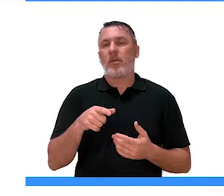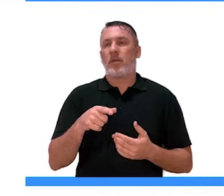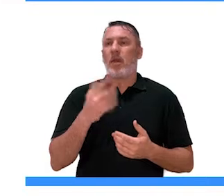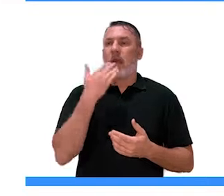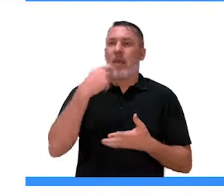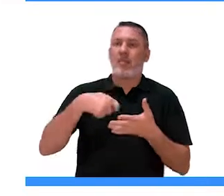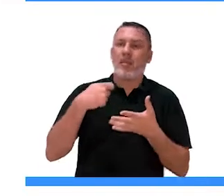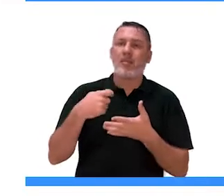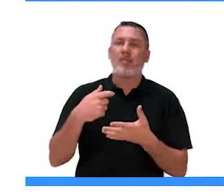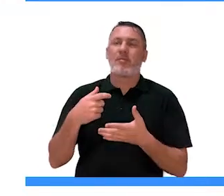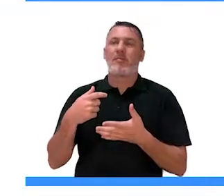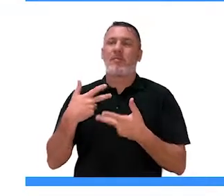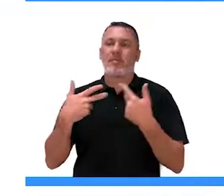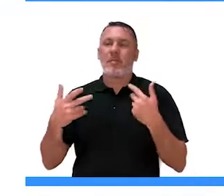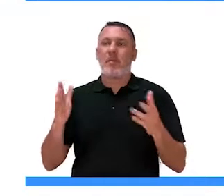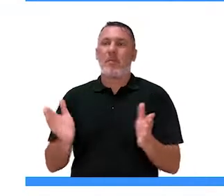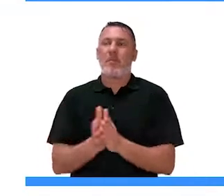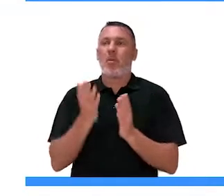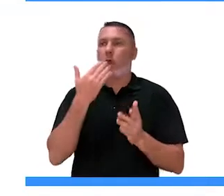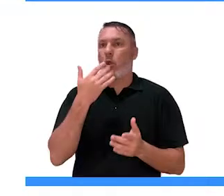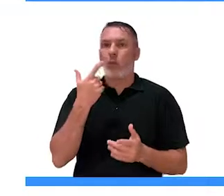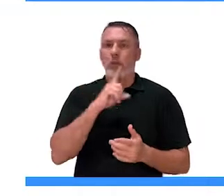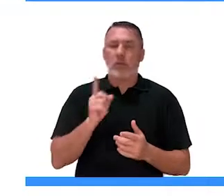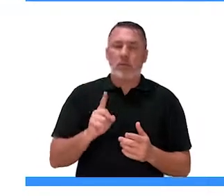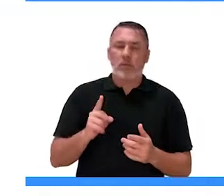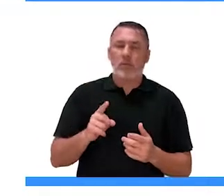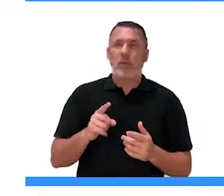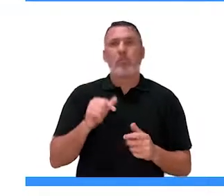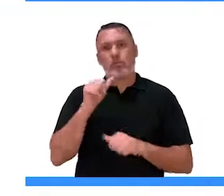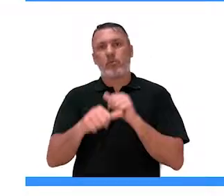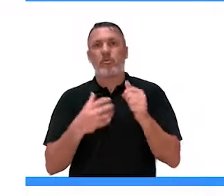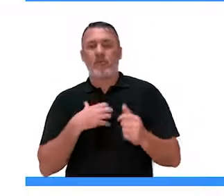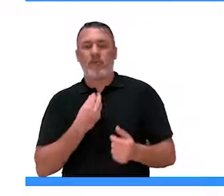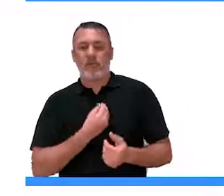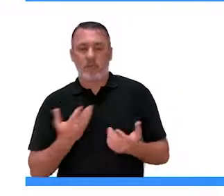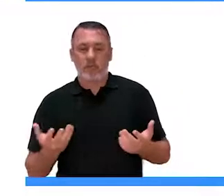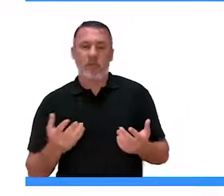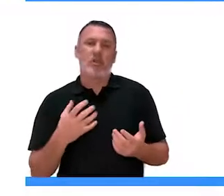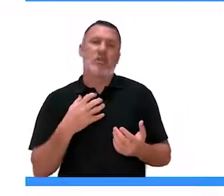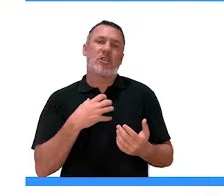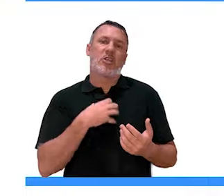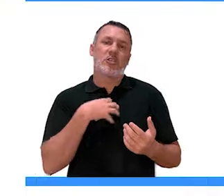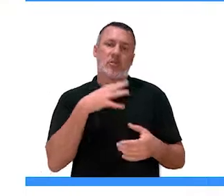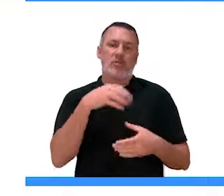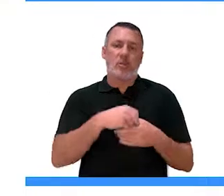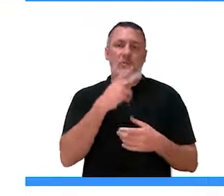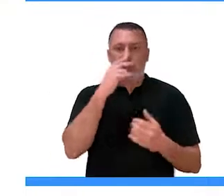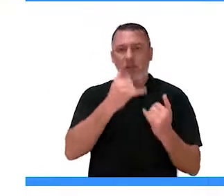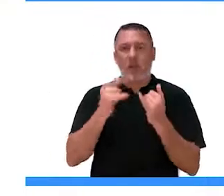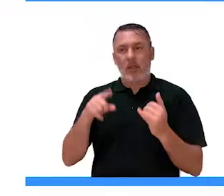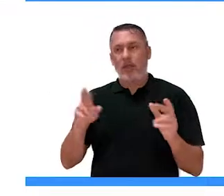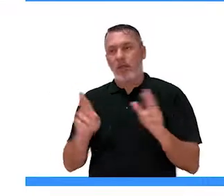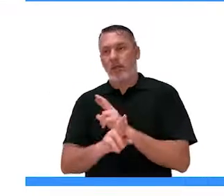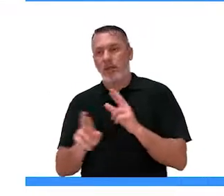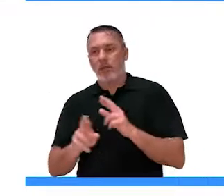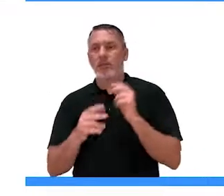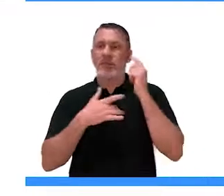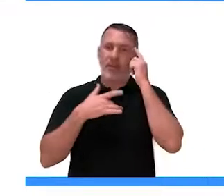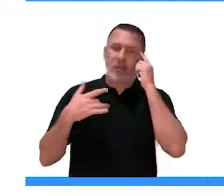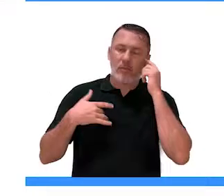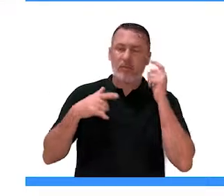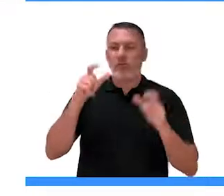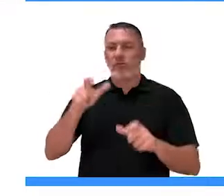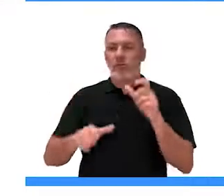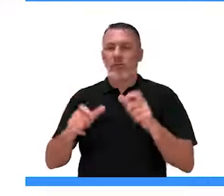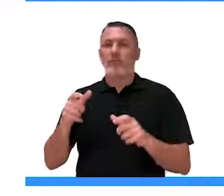não consegue comprar e que seria interessante para ele mudar o estilo de vida, né? Então, é mais ou menos nesse sentido. Então, a relação entre saúde e